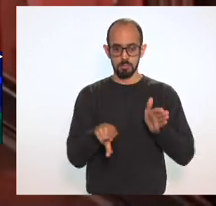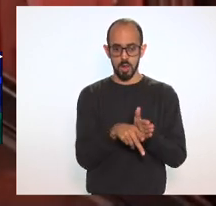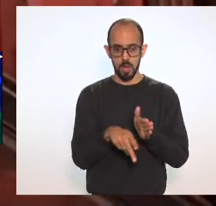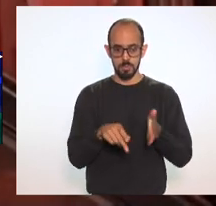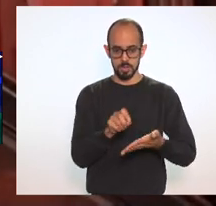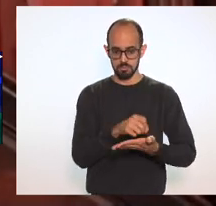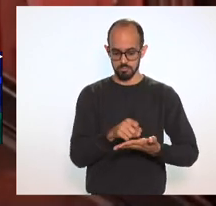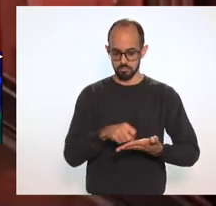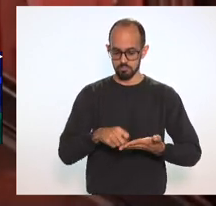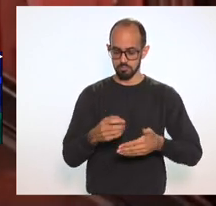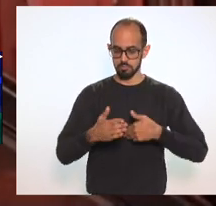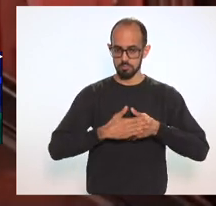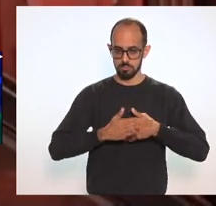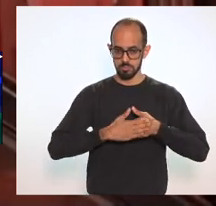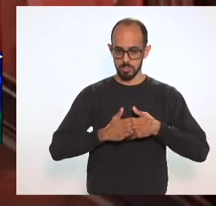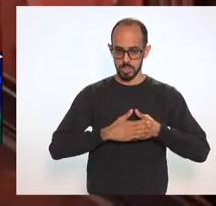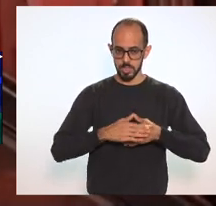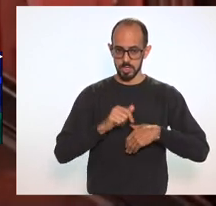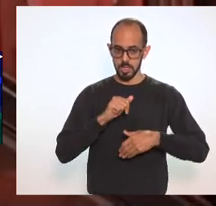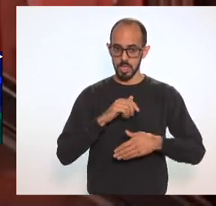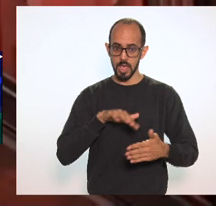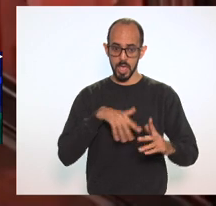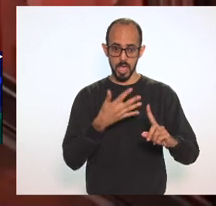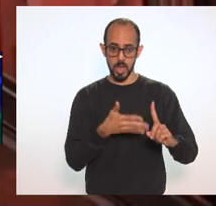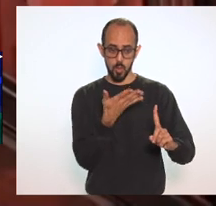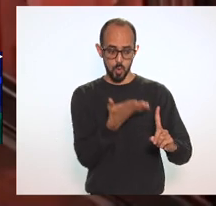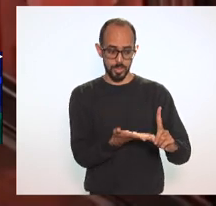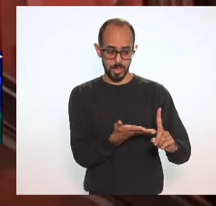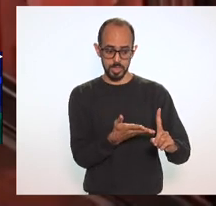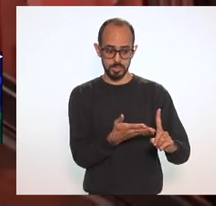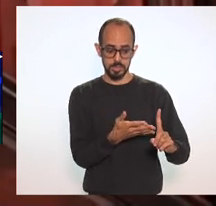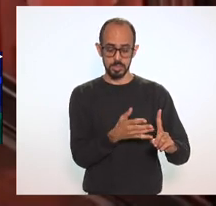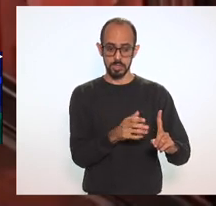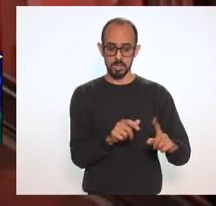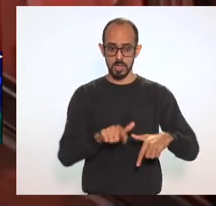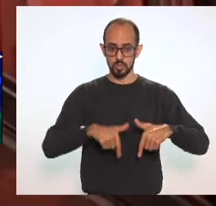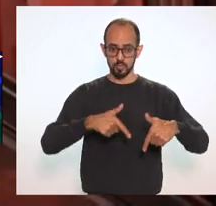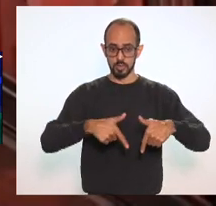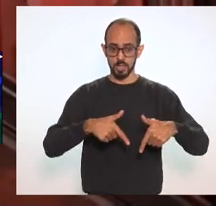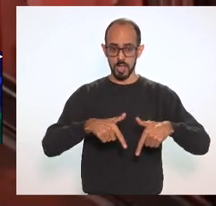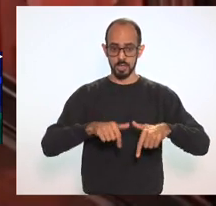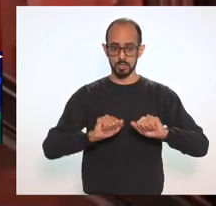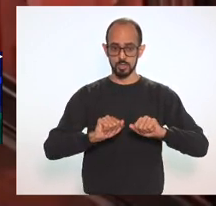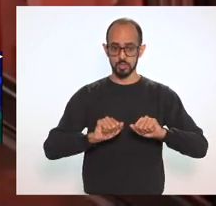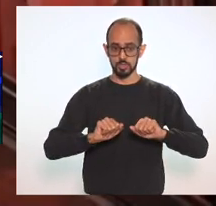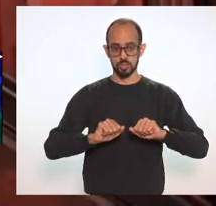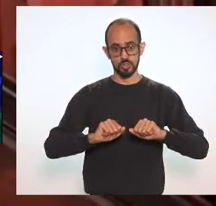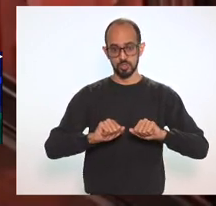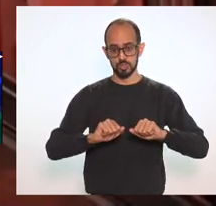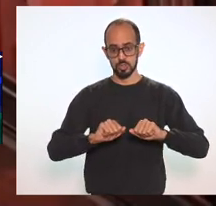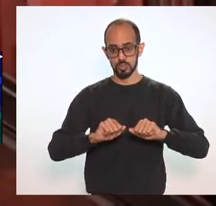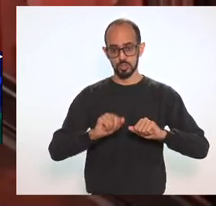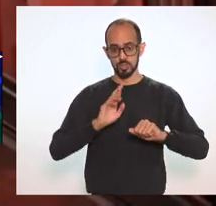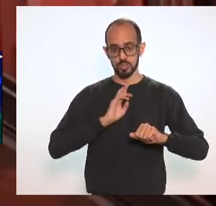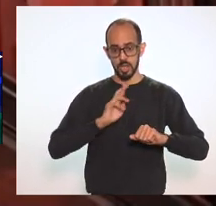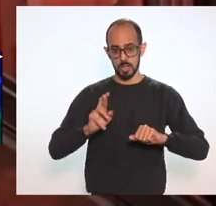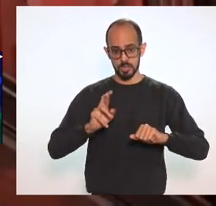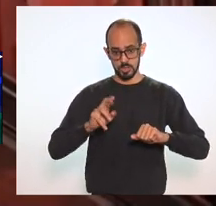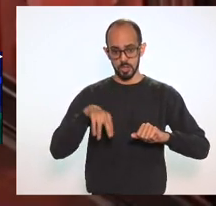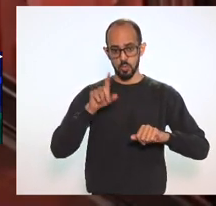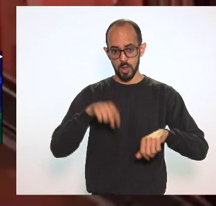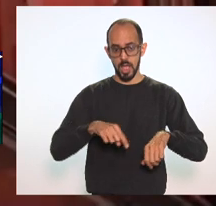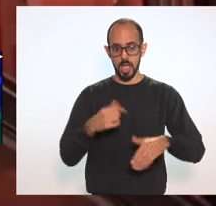que reconhece a atividade religiosa como essencial para a população do estado em tempo de pandemia de catástrofes naturais